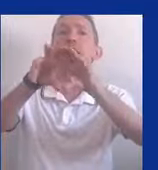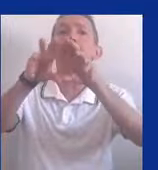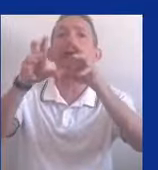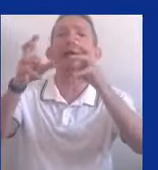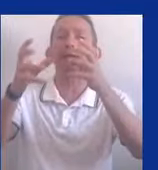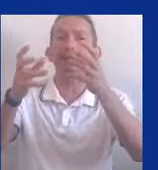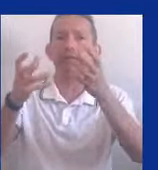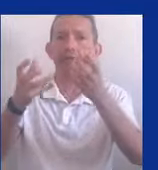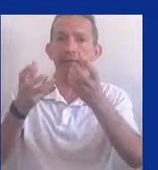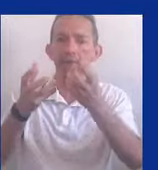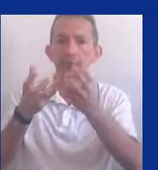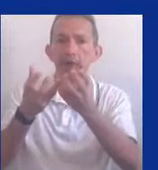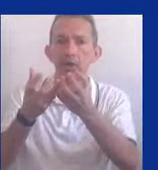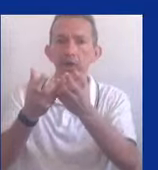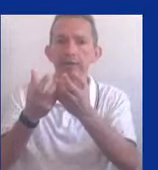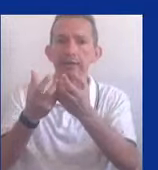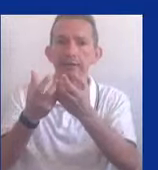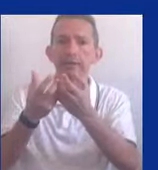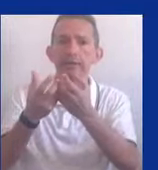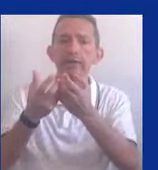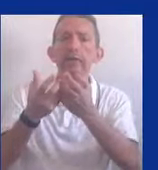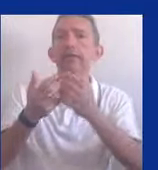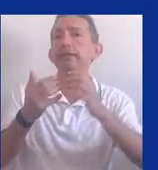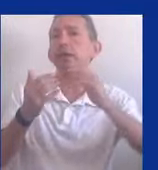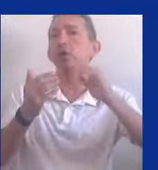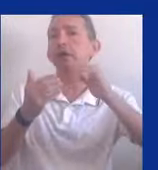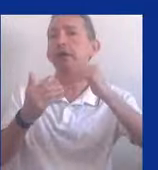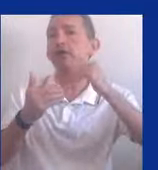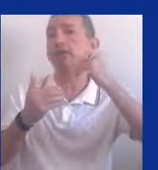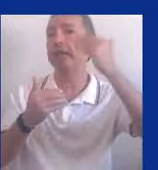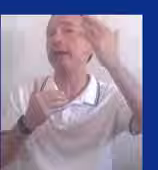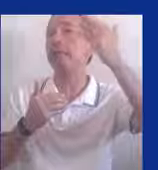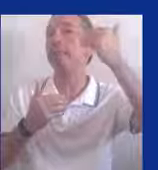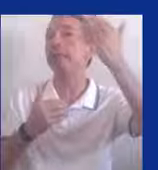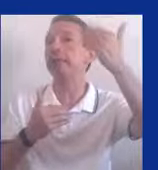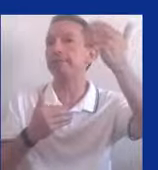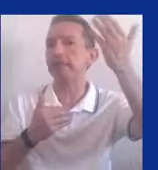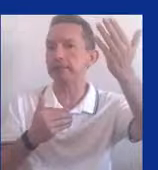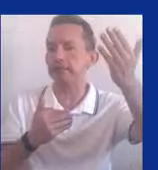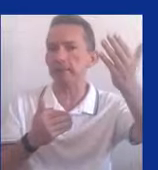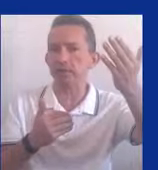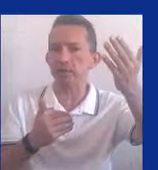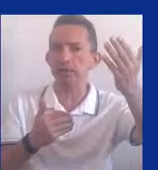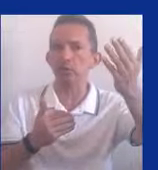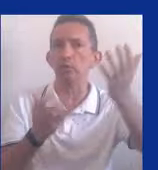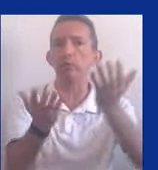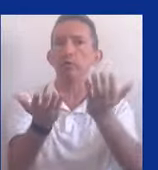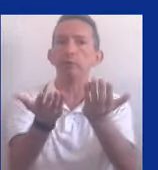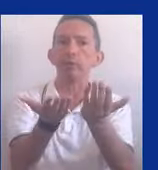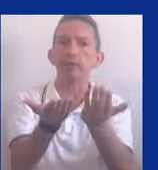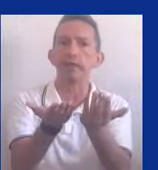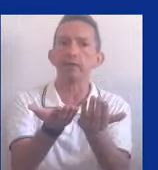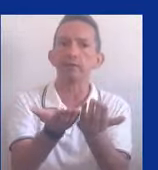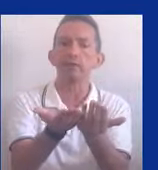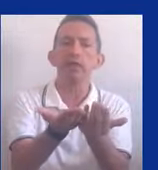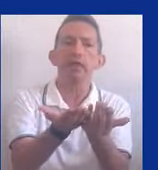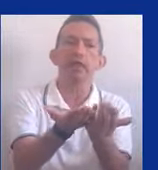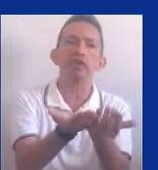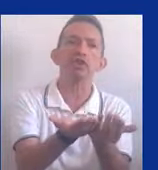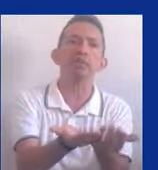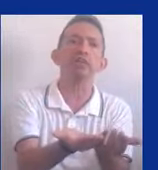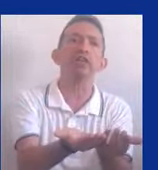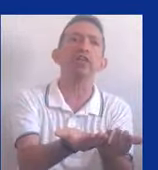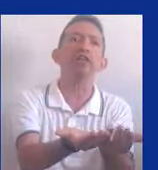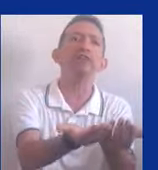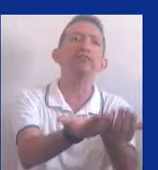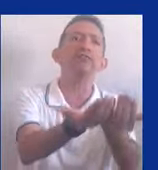as organelas, né, membranosas que têm origem na membrana plasmática? Num processo que a